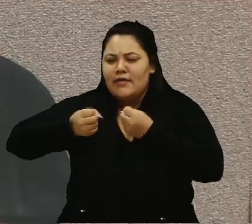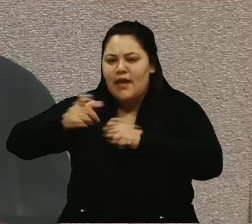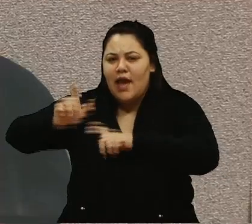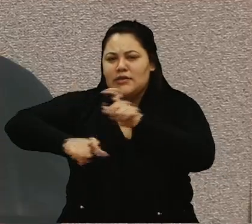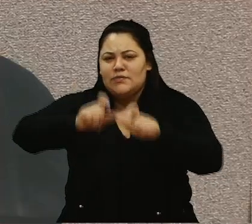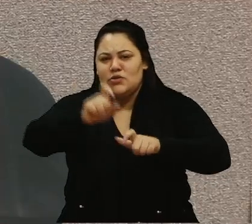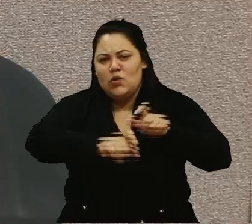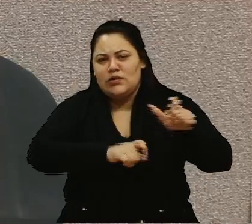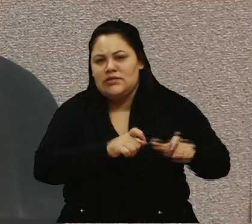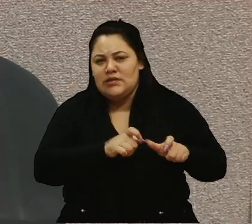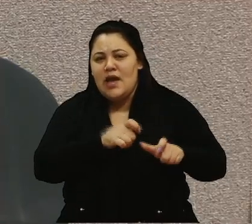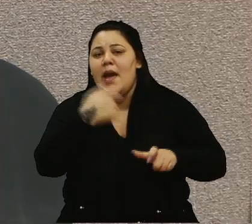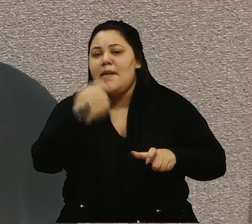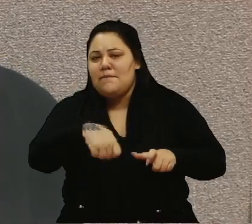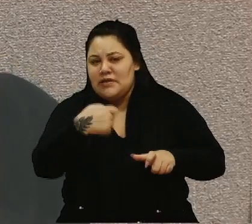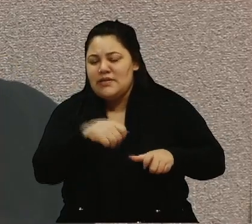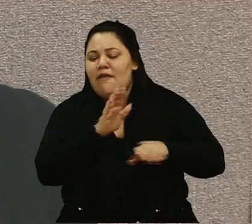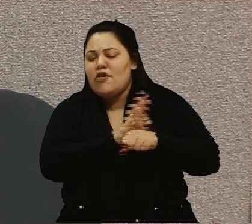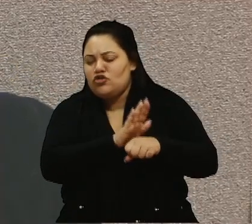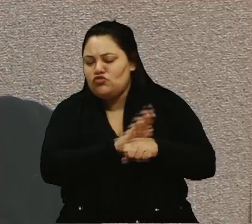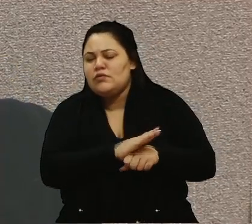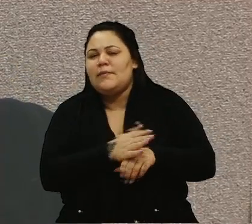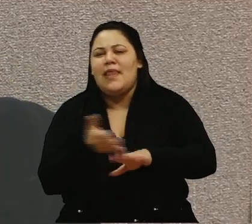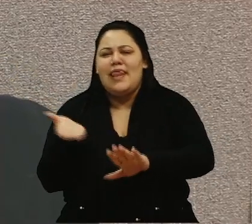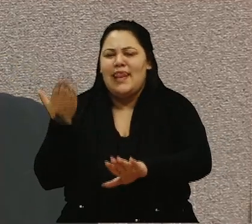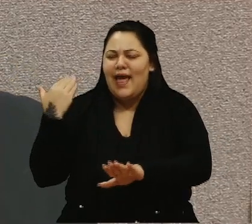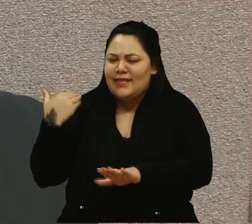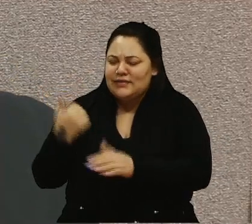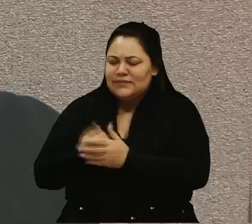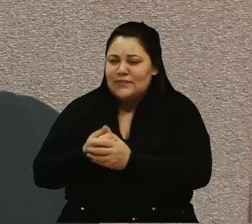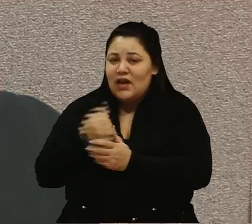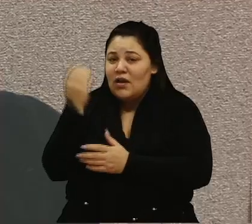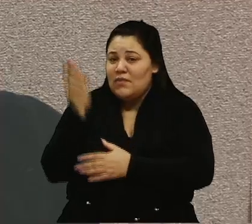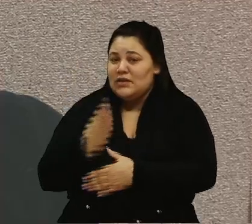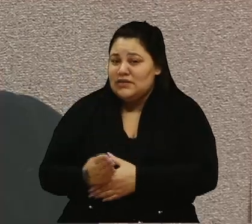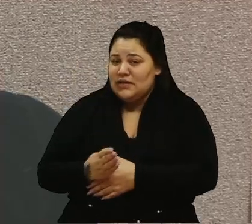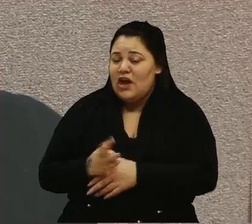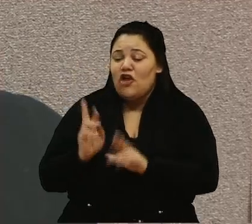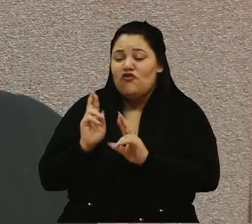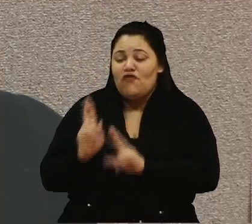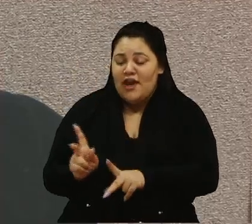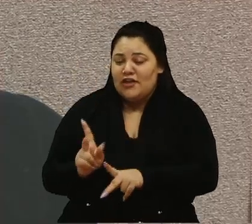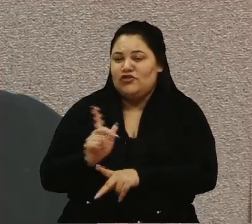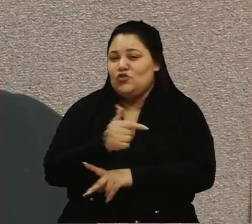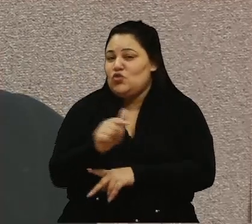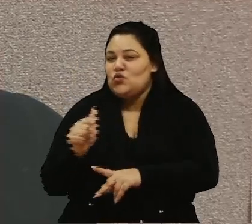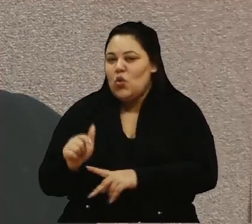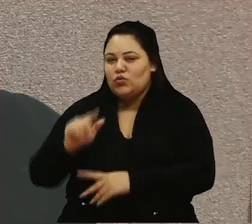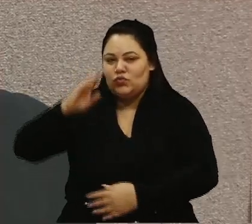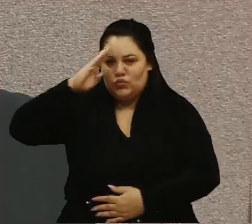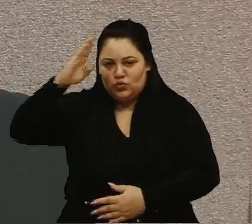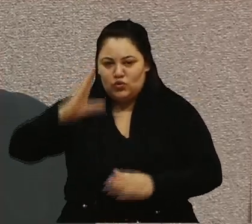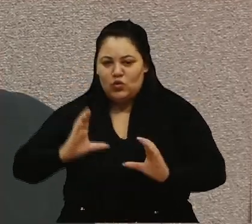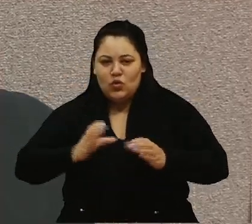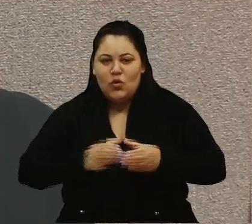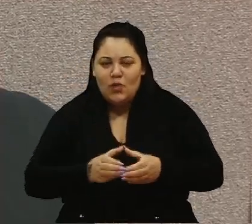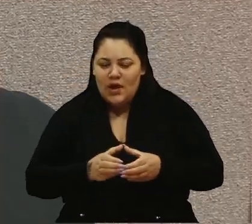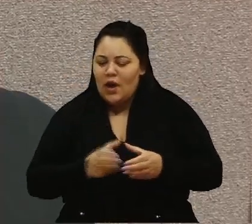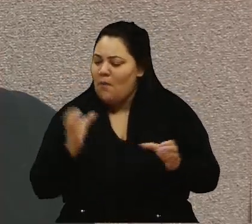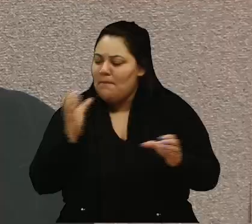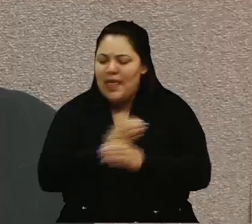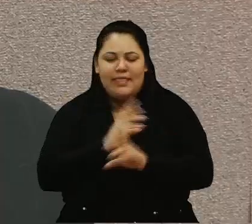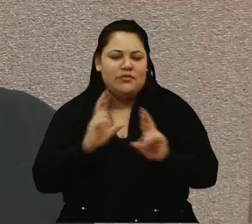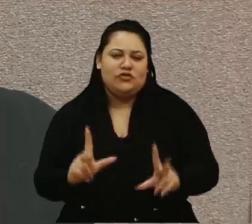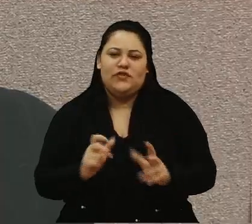que precisavam de ajuda naquele momento. Os brasileiros eram diferentes de qualquer outro exército. Eram totalmente